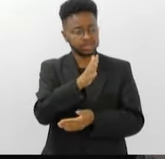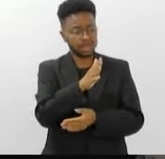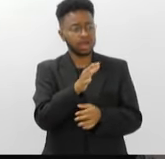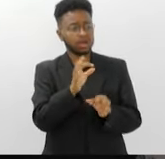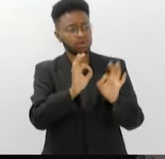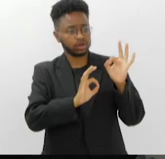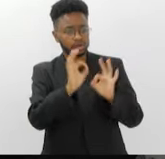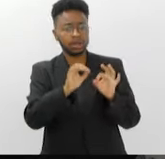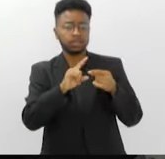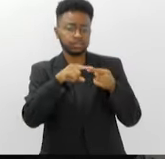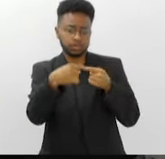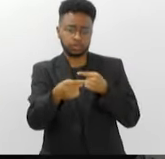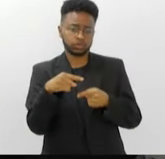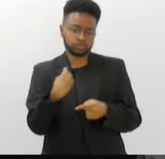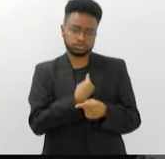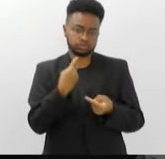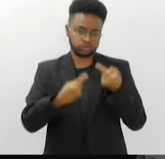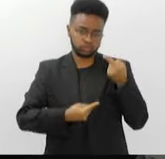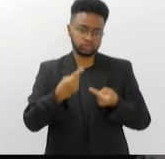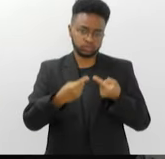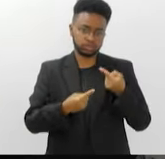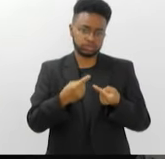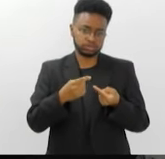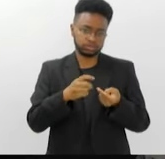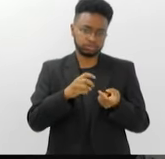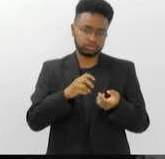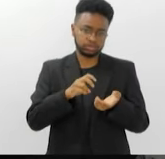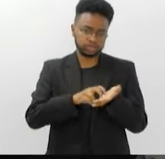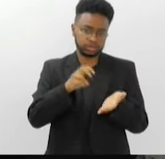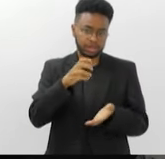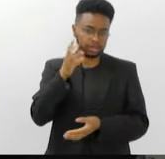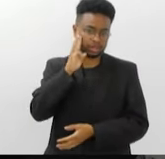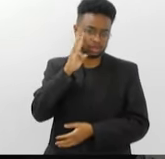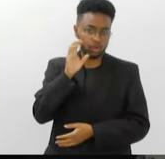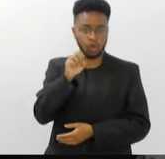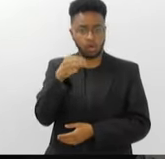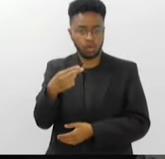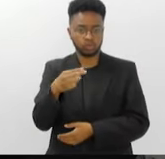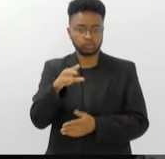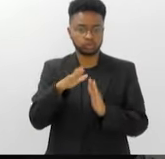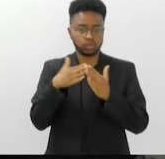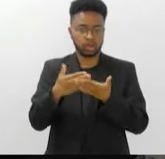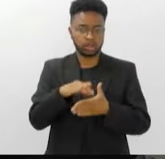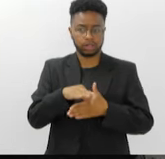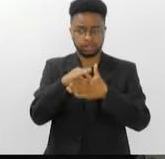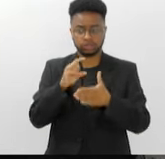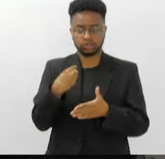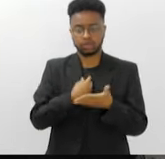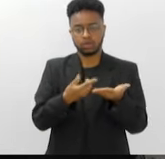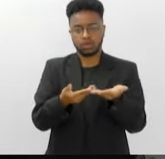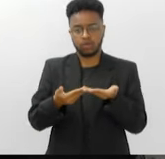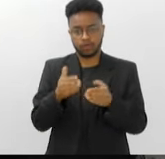mas a gente vai debater ainda na manhã de terça ou no Colégio de Líderes, a gente convoca e conversa. Tá?